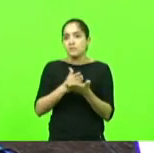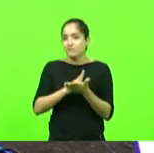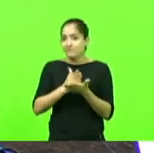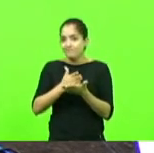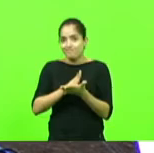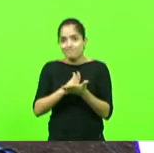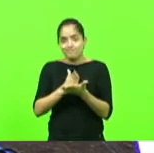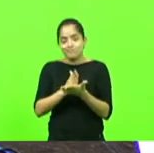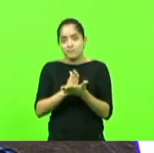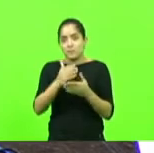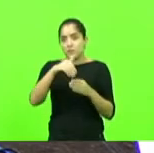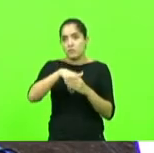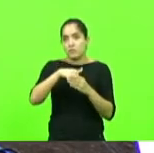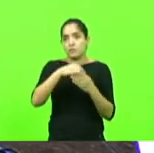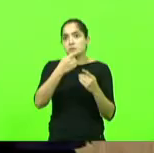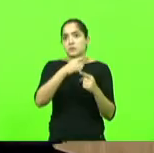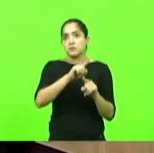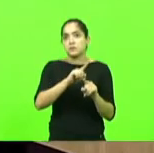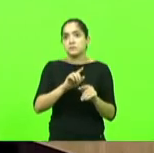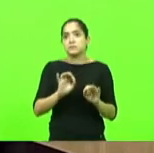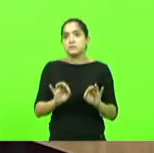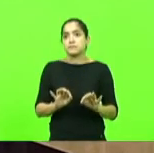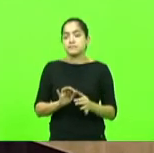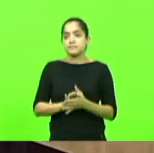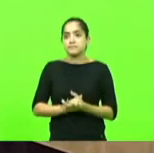não dá para aguentar, eu vou votar contra, com certeza.